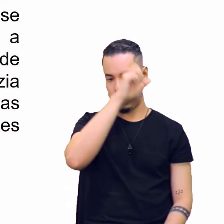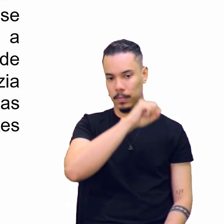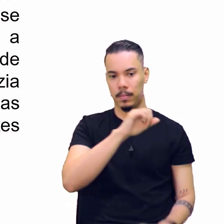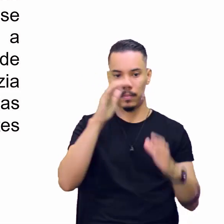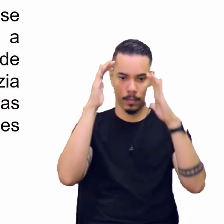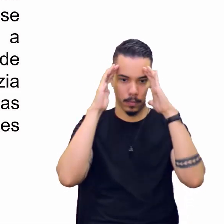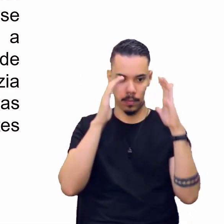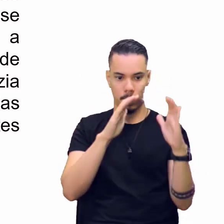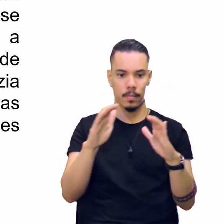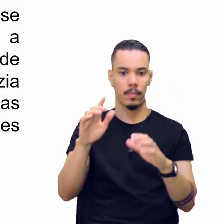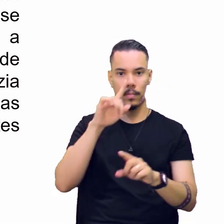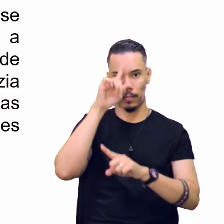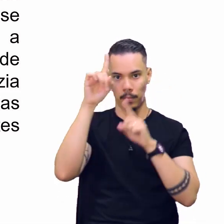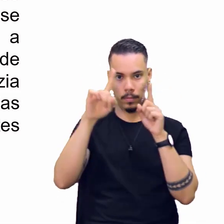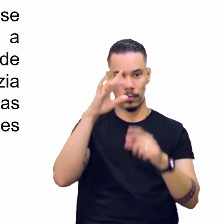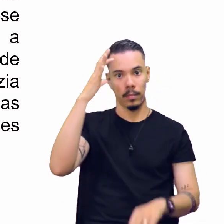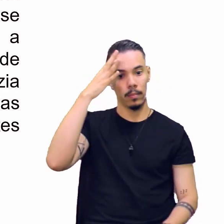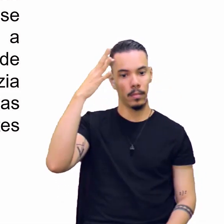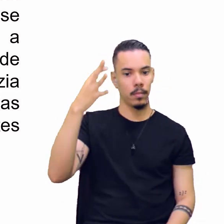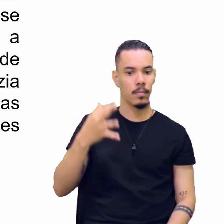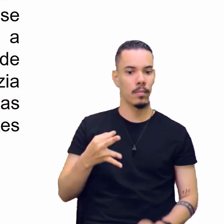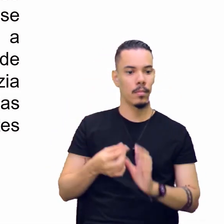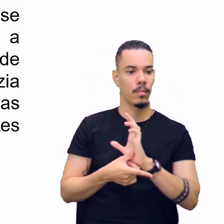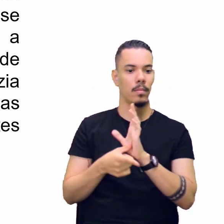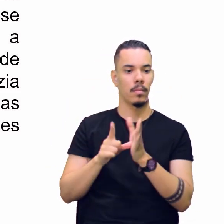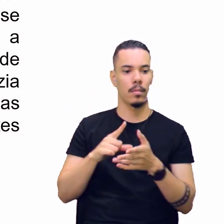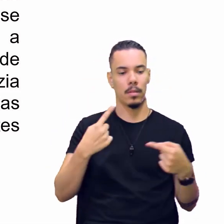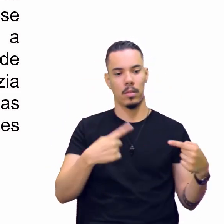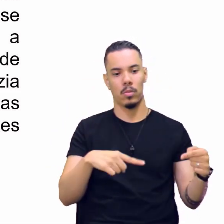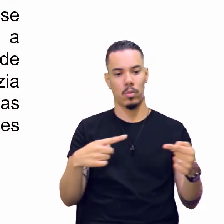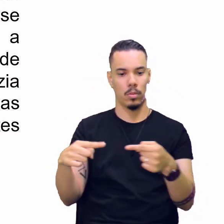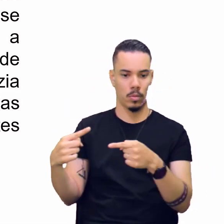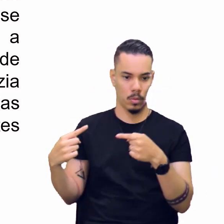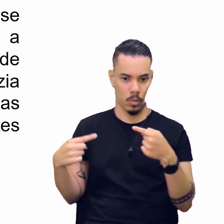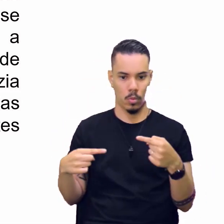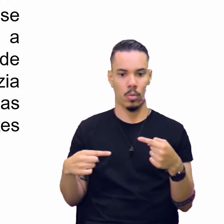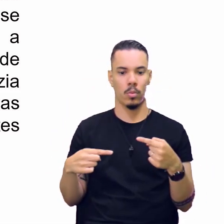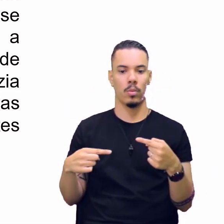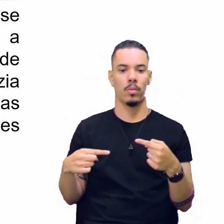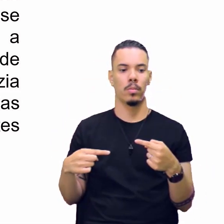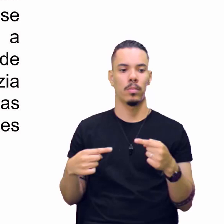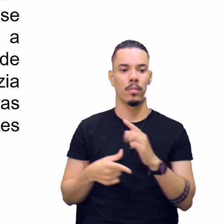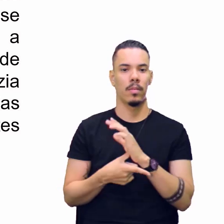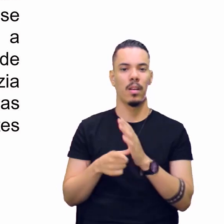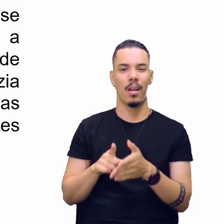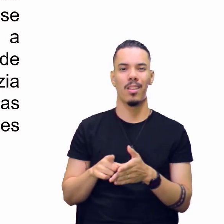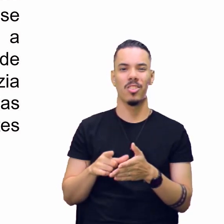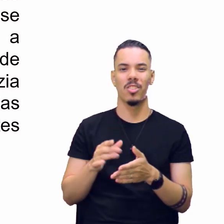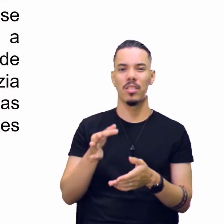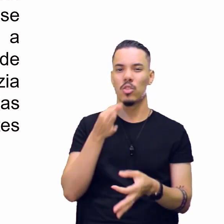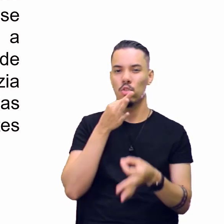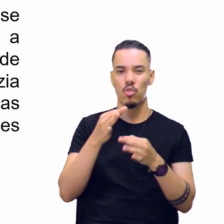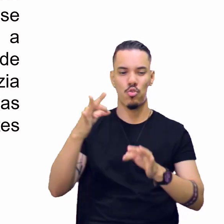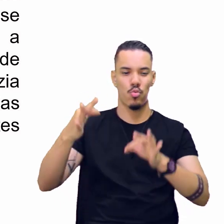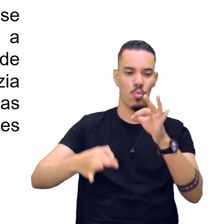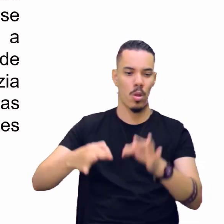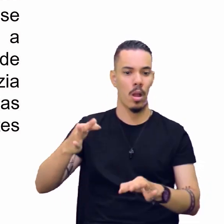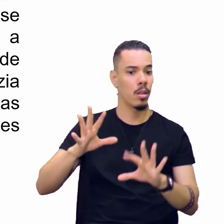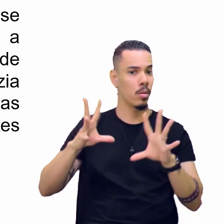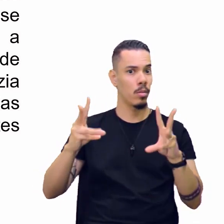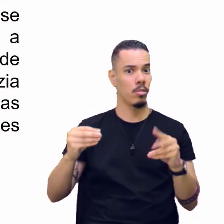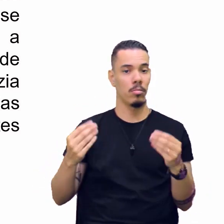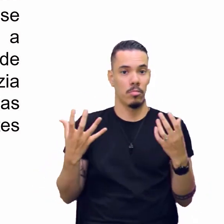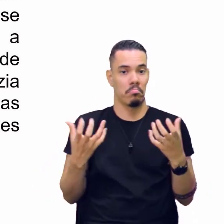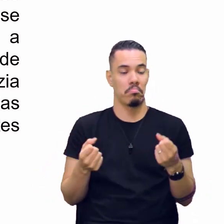ideias alheias, a compreender antes de discutir, a discutir antes de condenar. Todo mundo ganha com